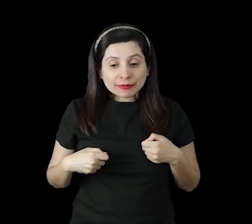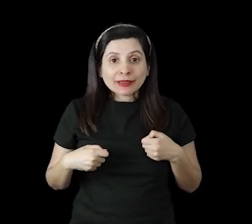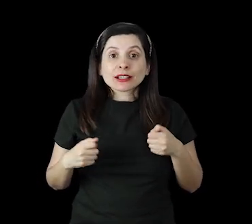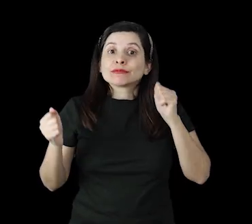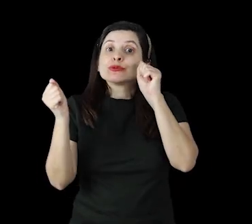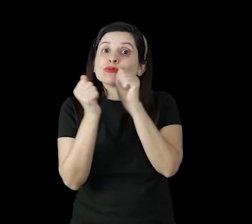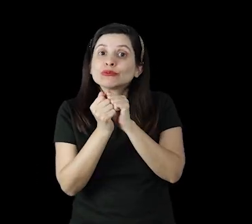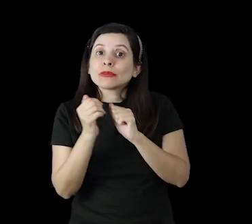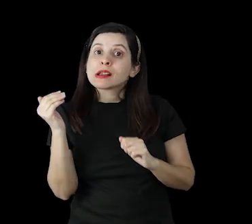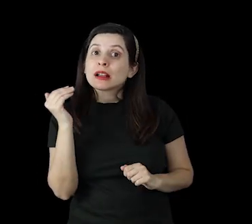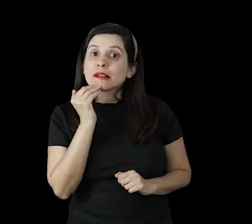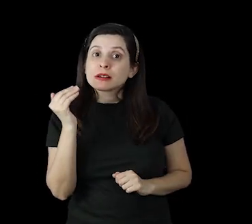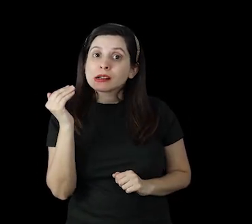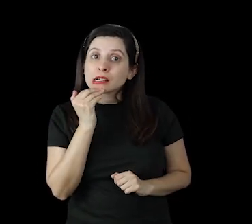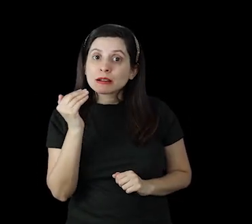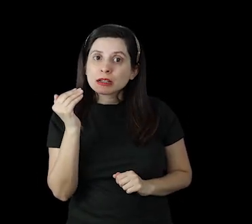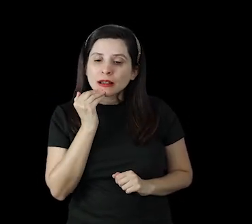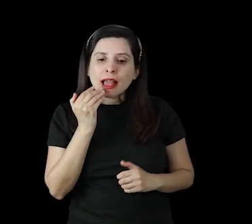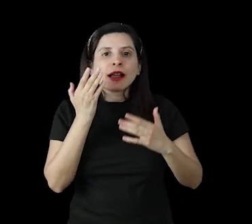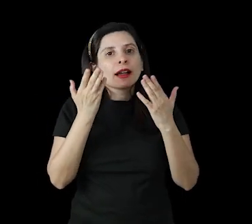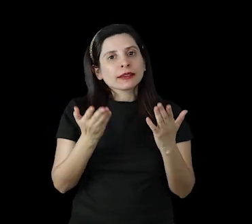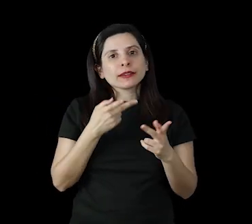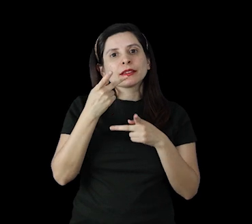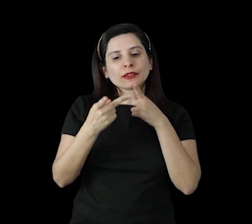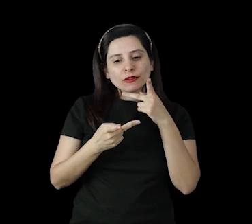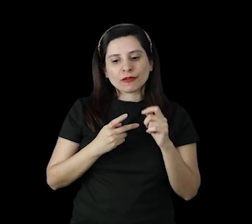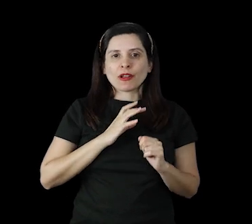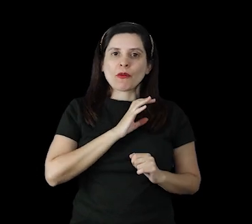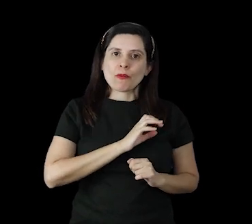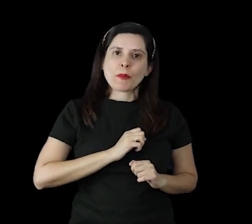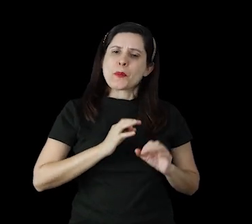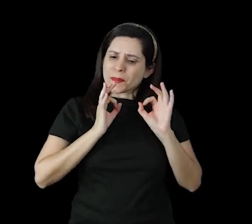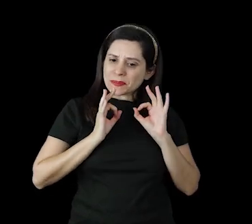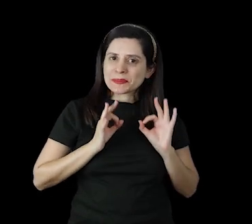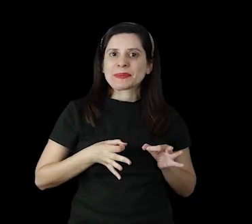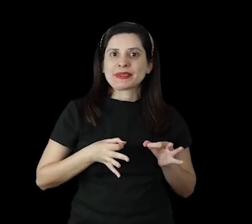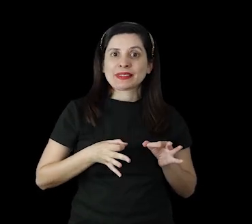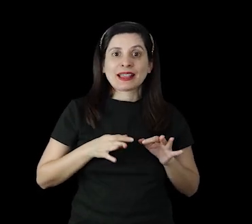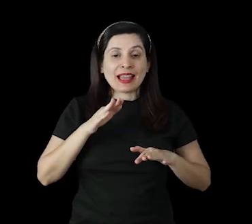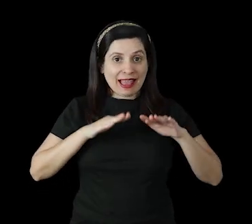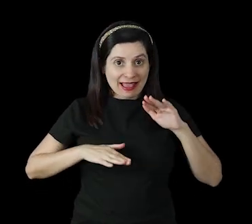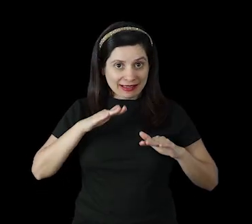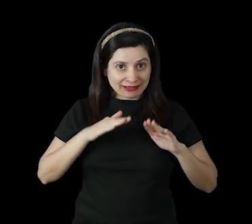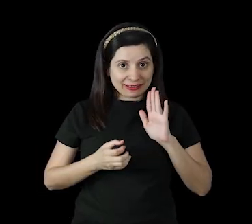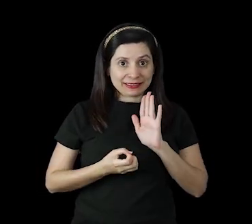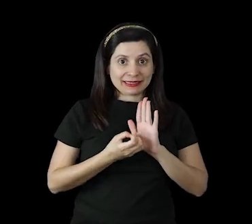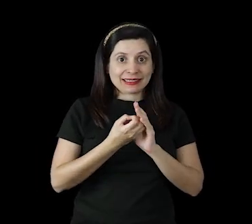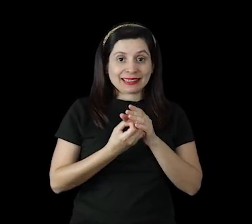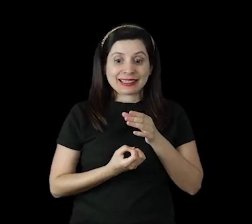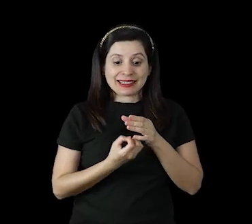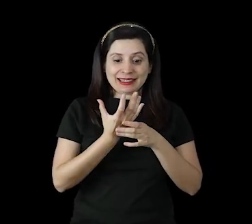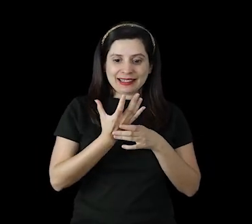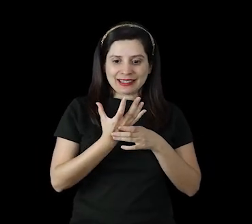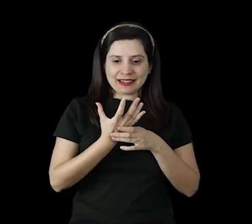falha. Né, aí que eu falo como é um organismo, porque às vezes,